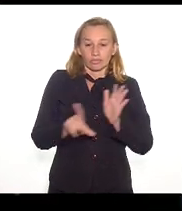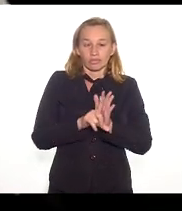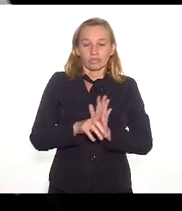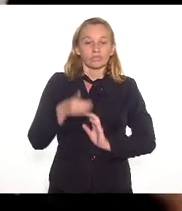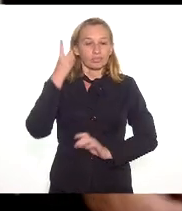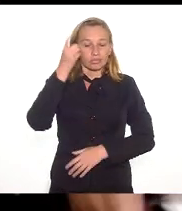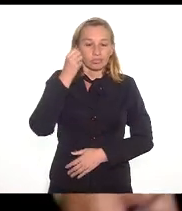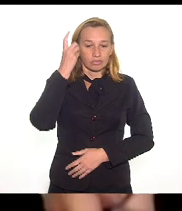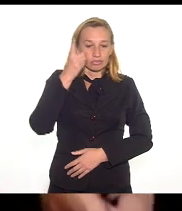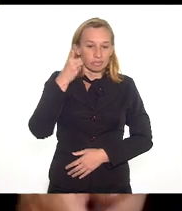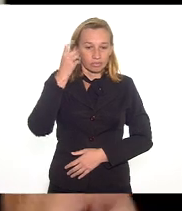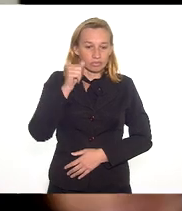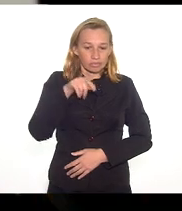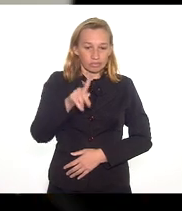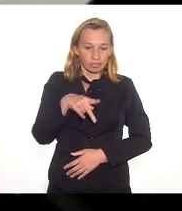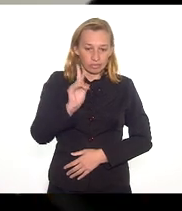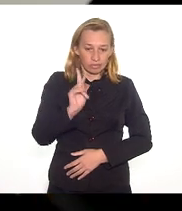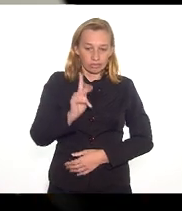Alexandre Knoploch.